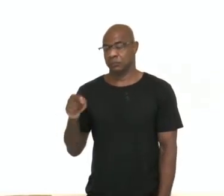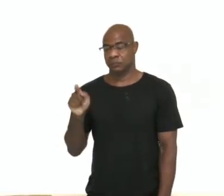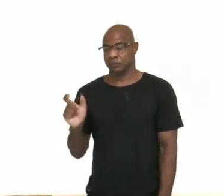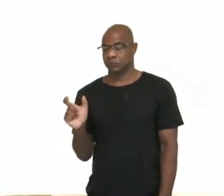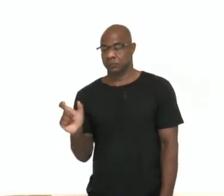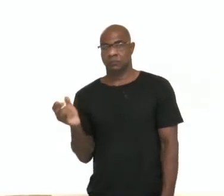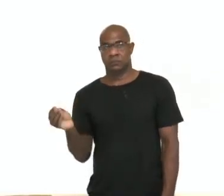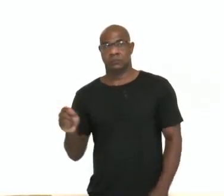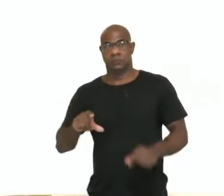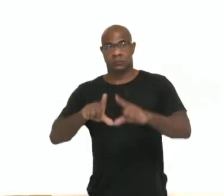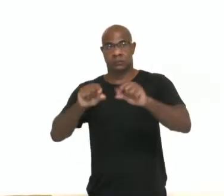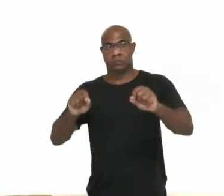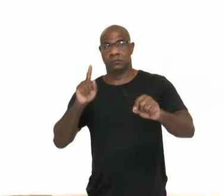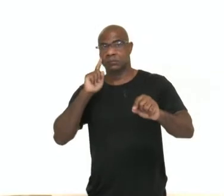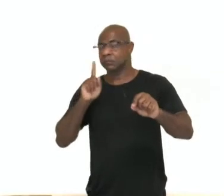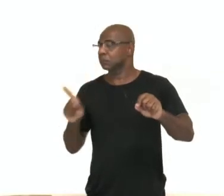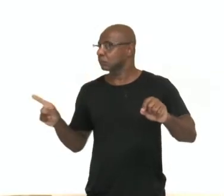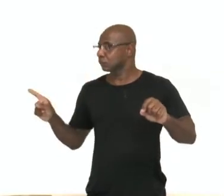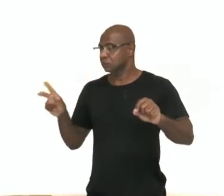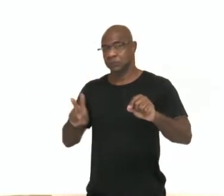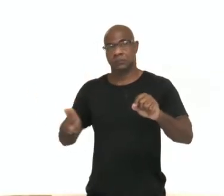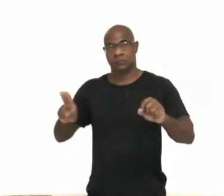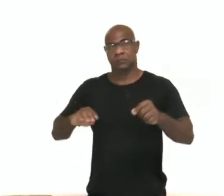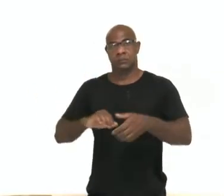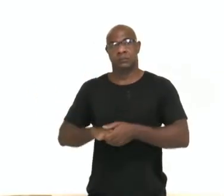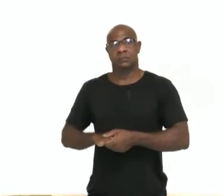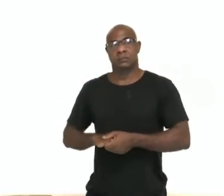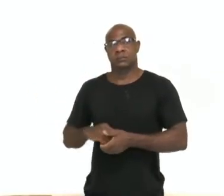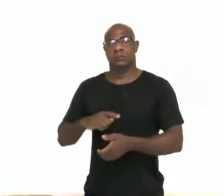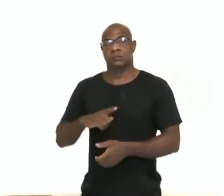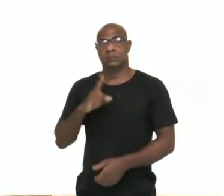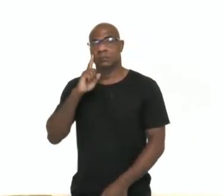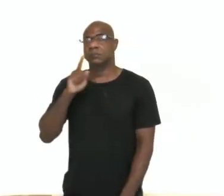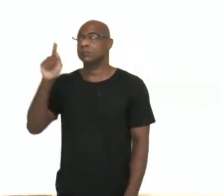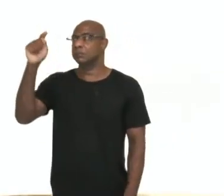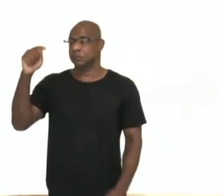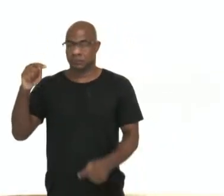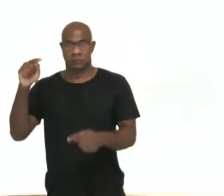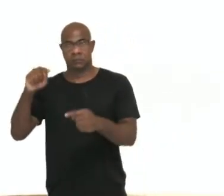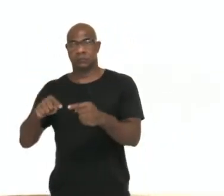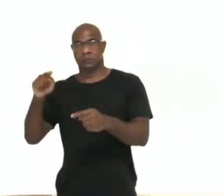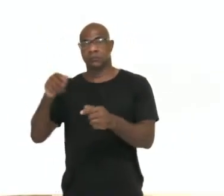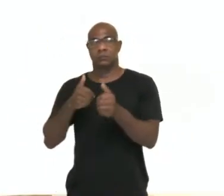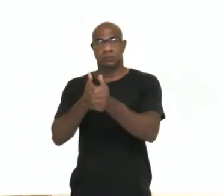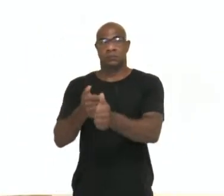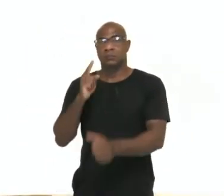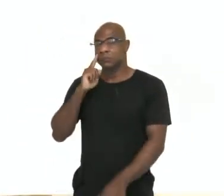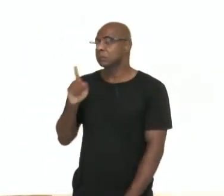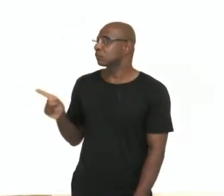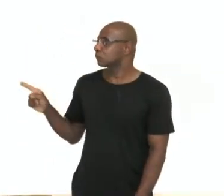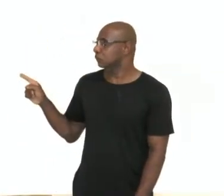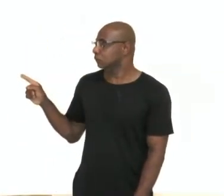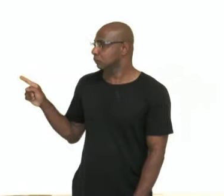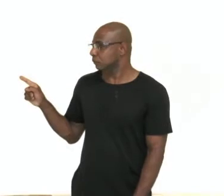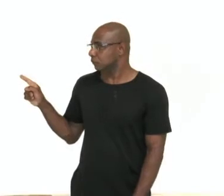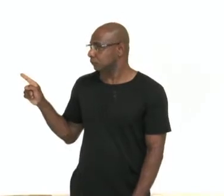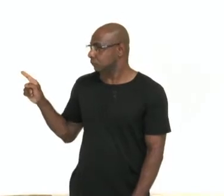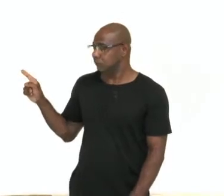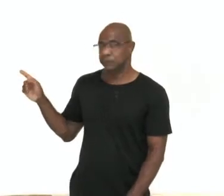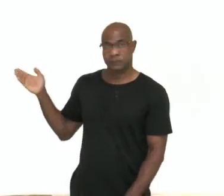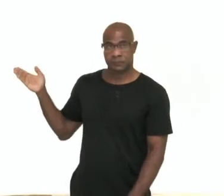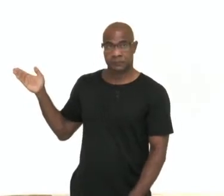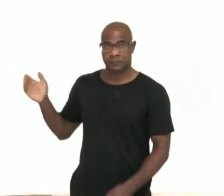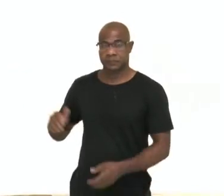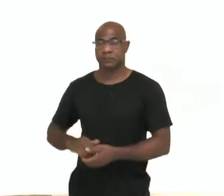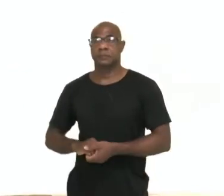para o primeiro gerador, lei de Pod para o segundo gerador, equação do gerador, E2 menos R2 vezes I, mais